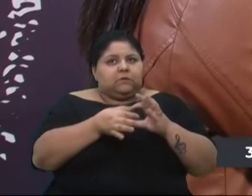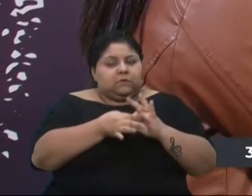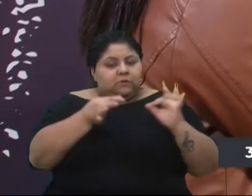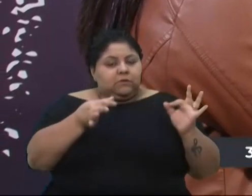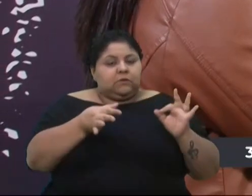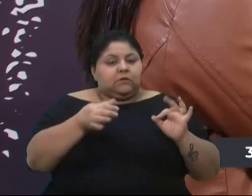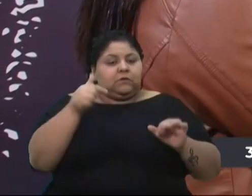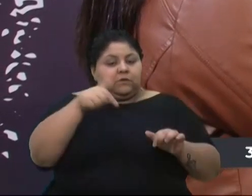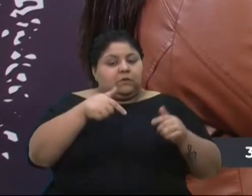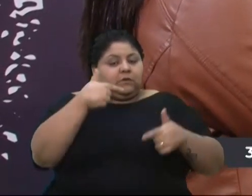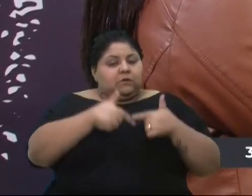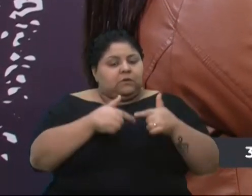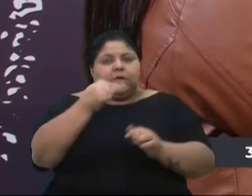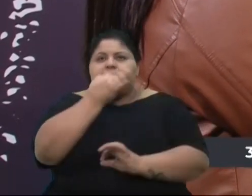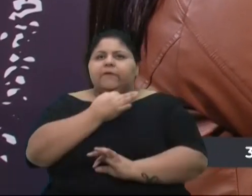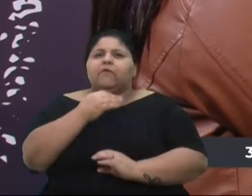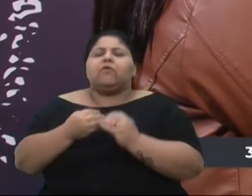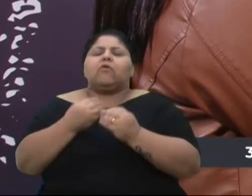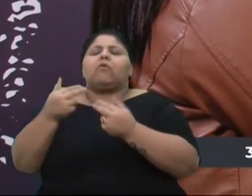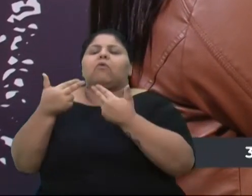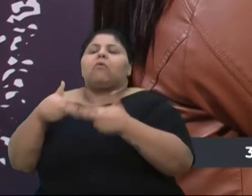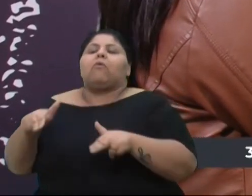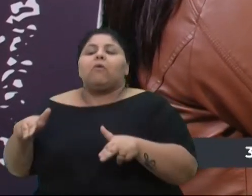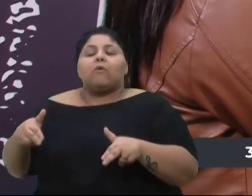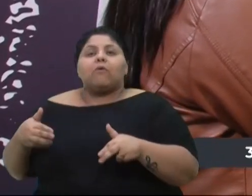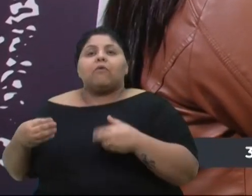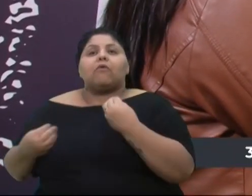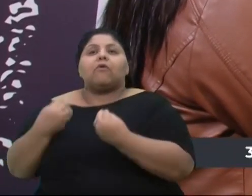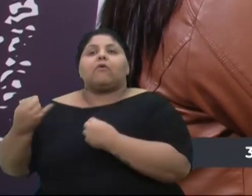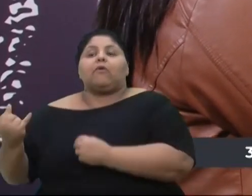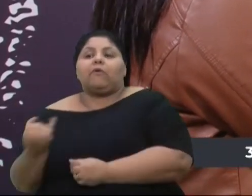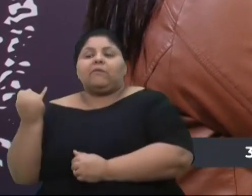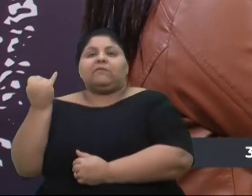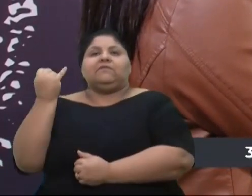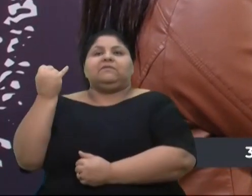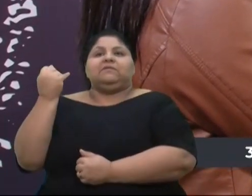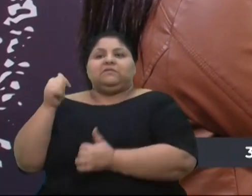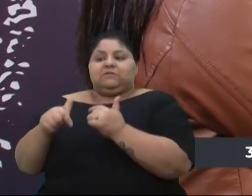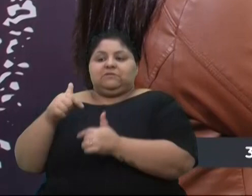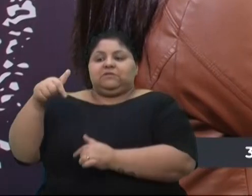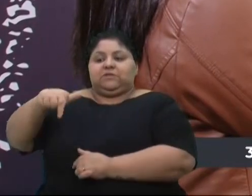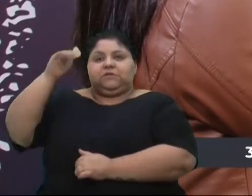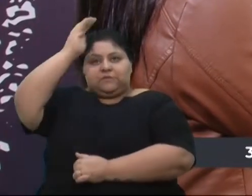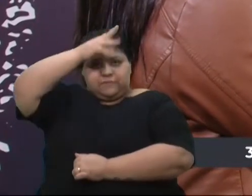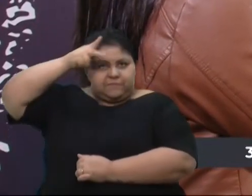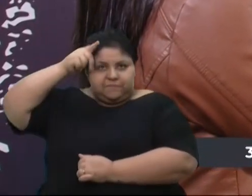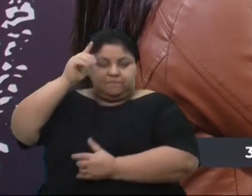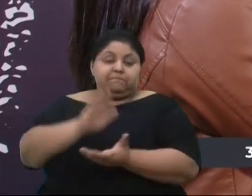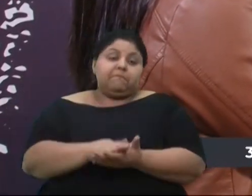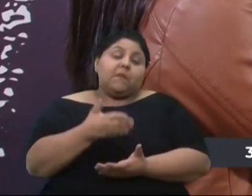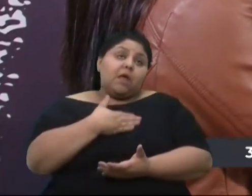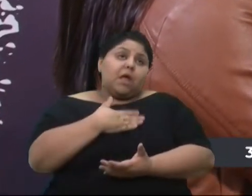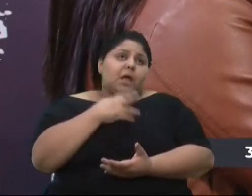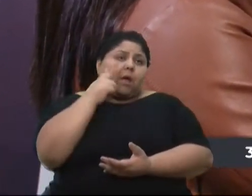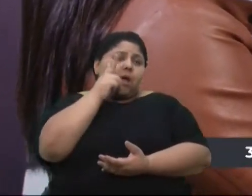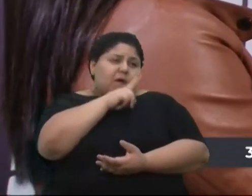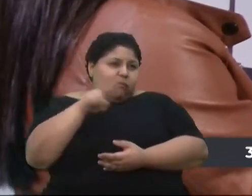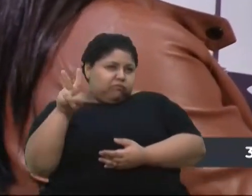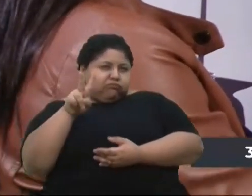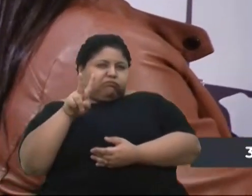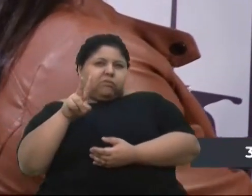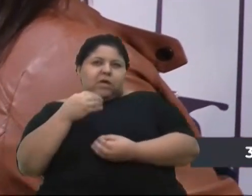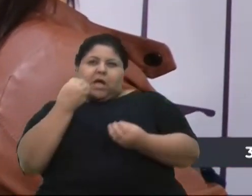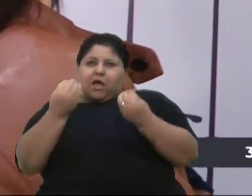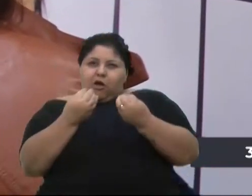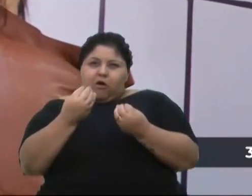de Caxias. Como é que foi a inauguração e qual que é a importância desse trabalho aqui para o município? No meu ponto de vista, foi um divisor de